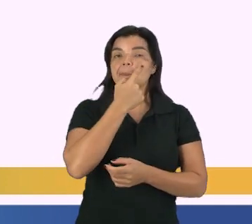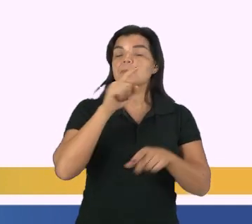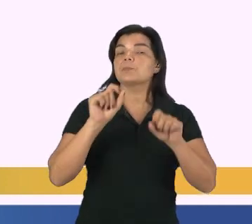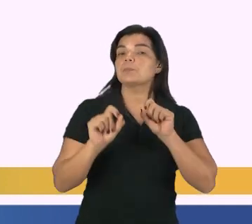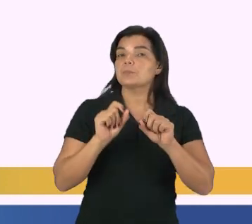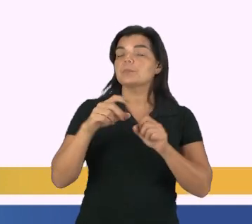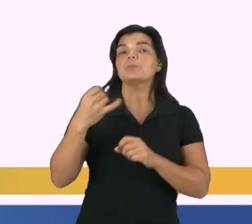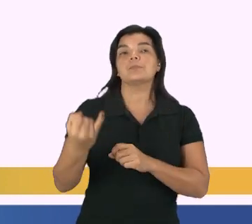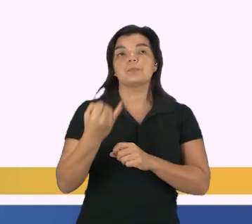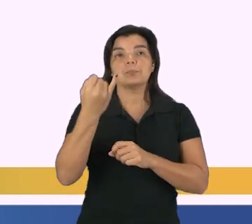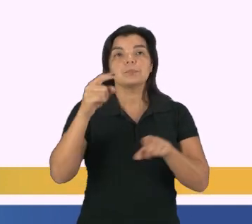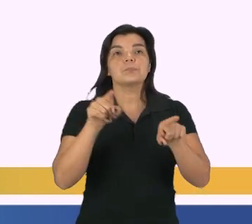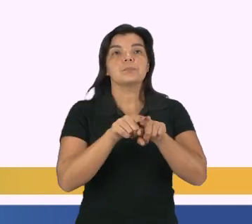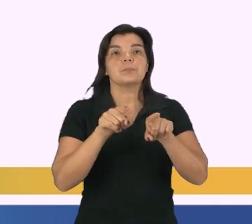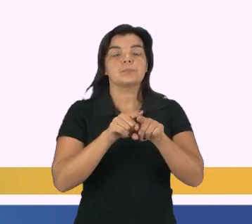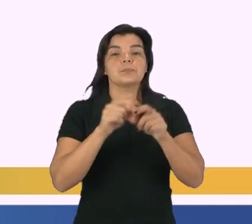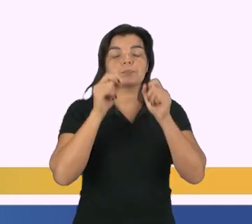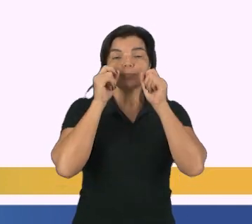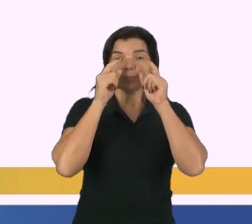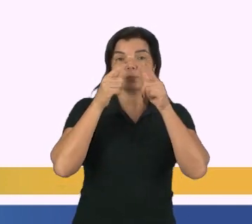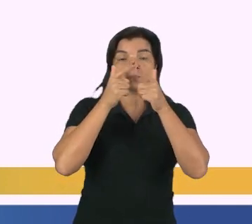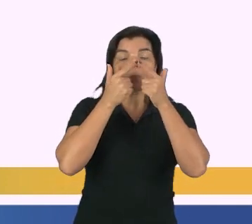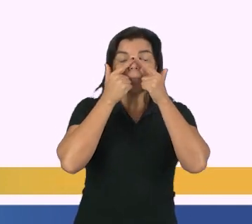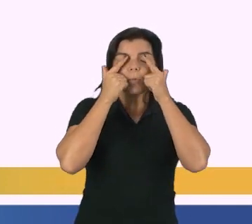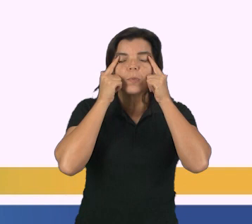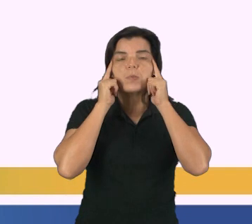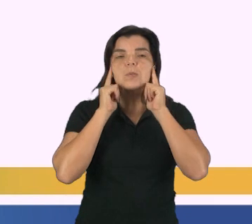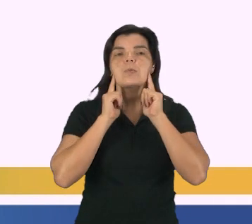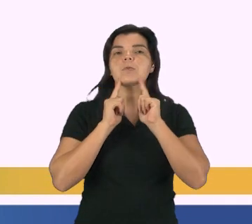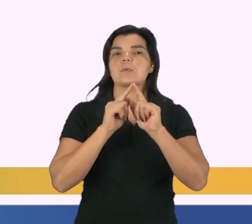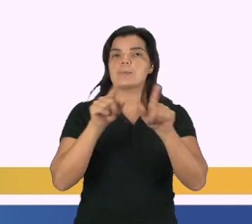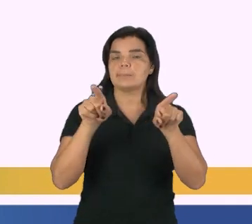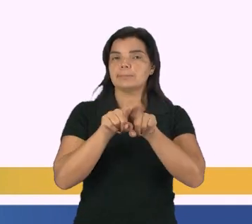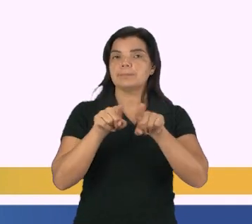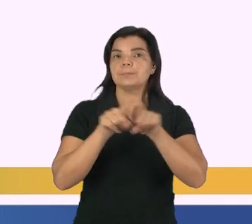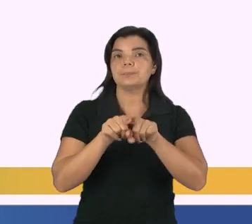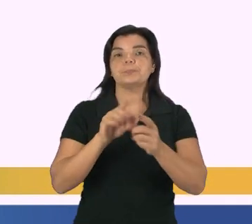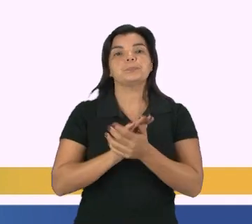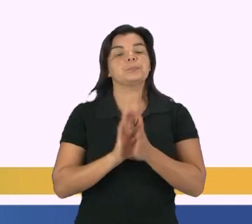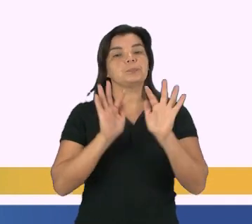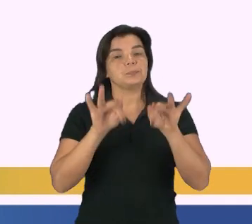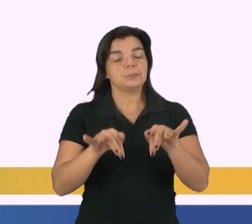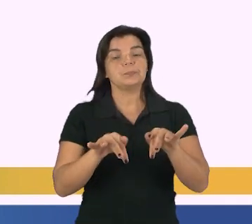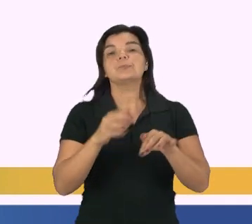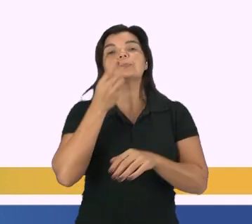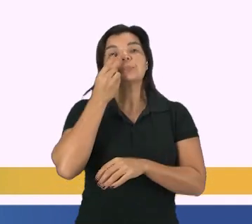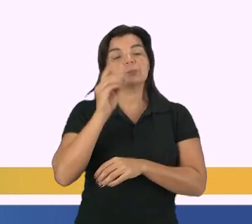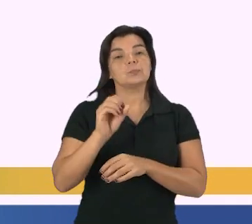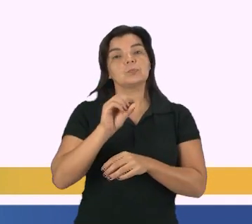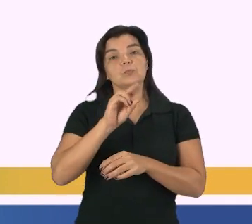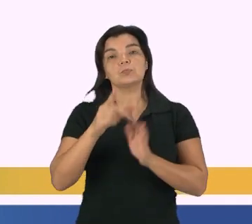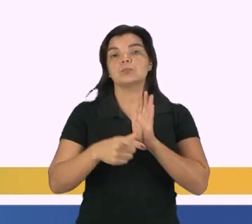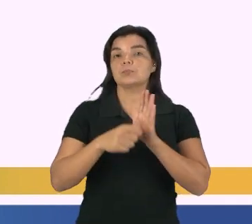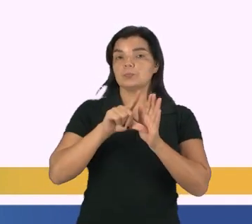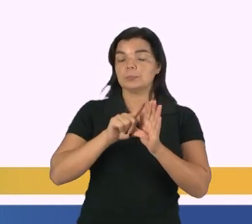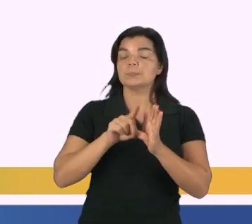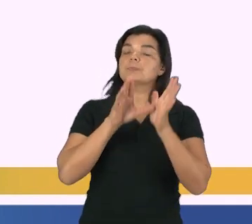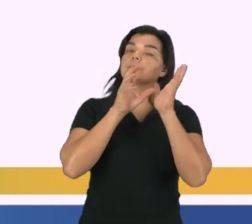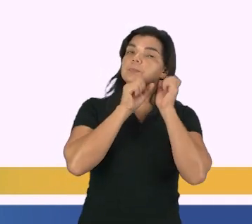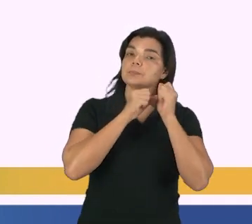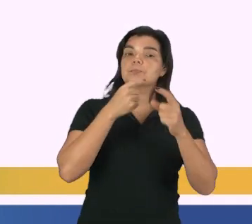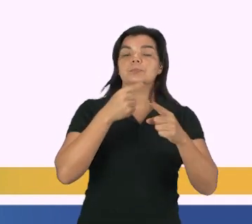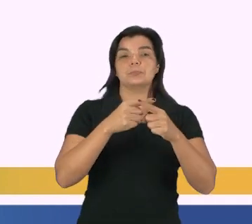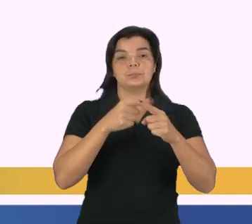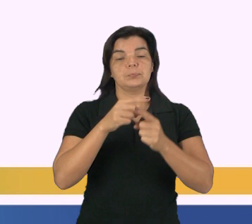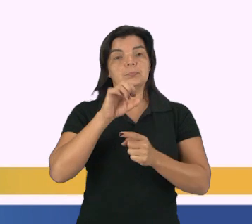sendo importante manter os olhos limpos, especialmente no final do dia ou antes de ir dormir,